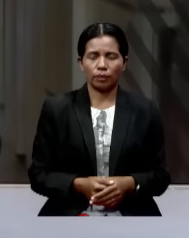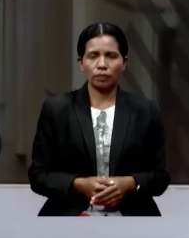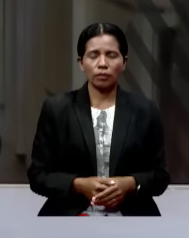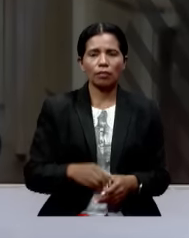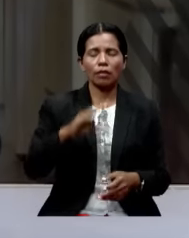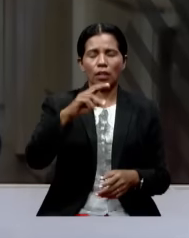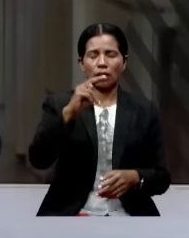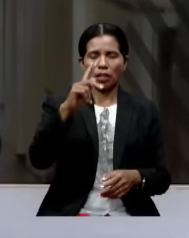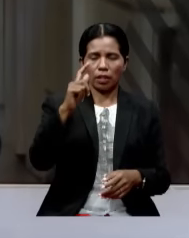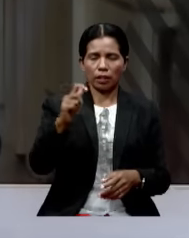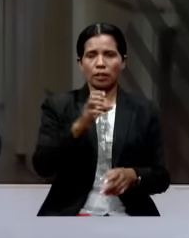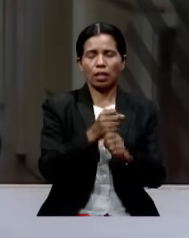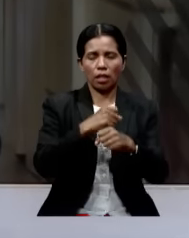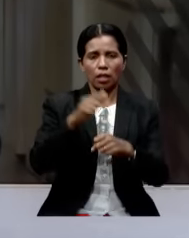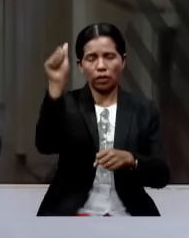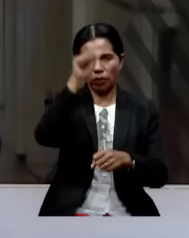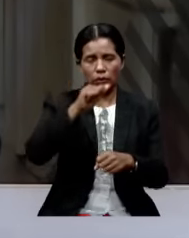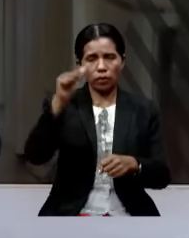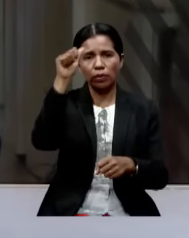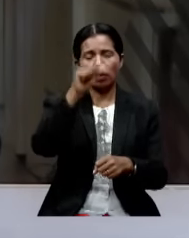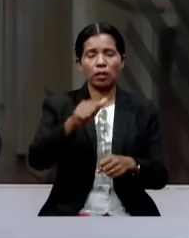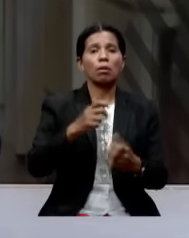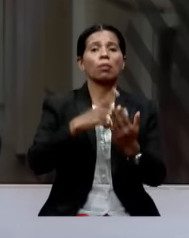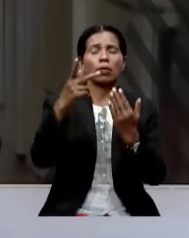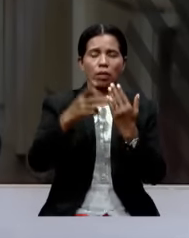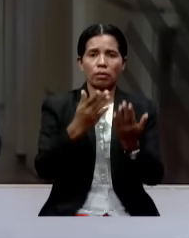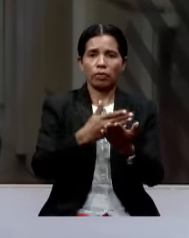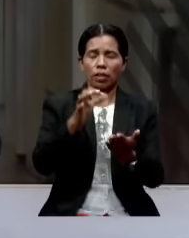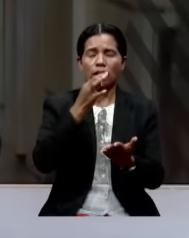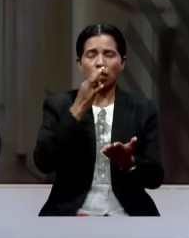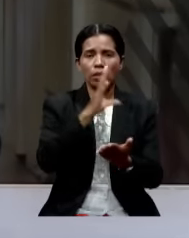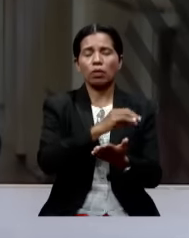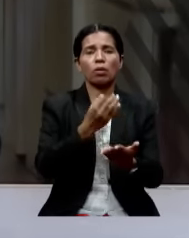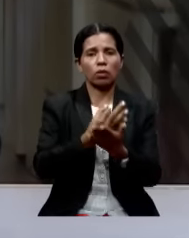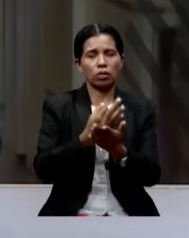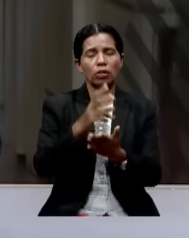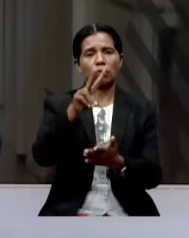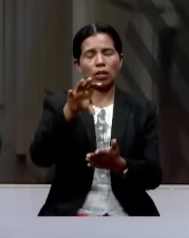CNRT se hal auditoria ba programa sexta básica no subsídio dólar atus rua.